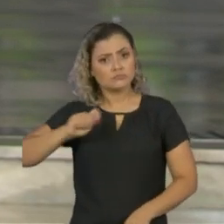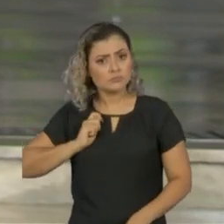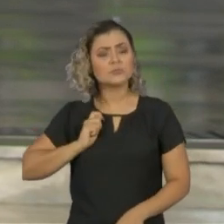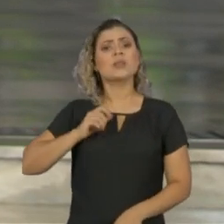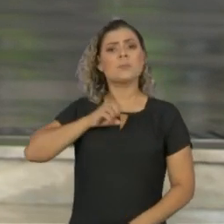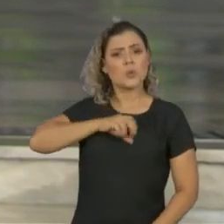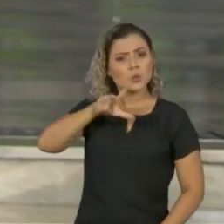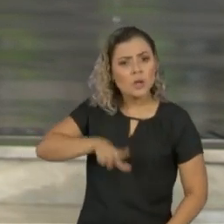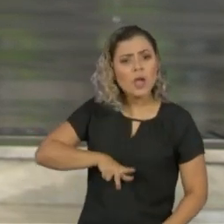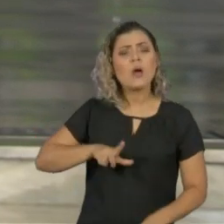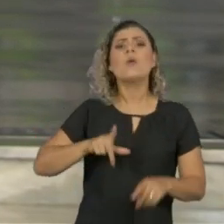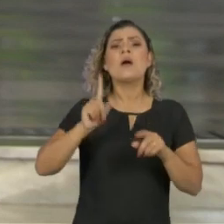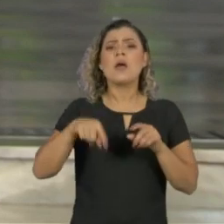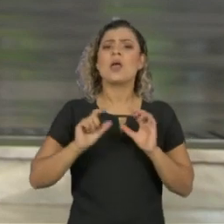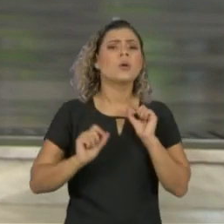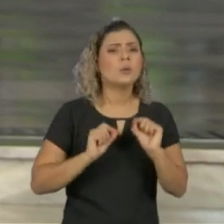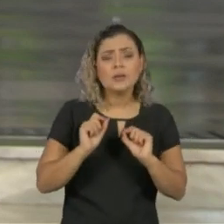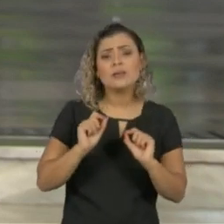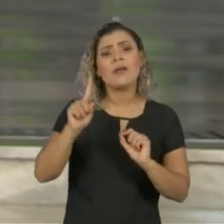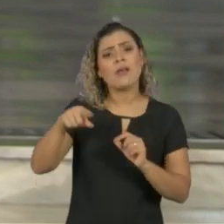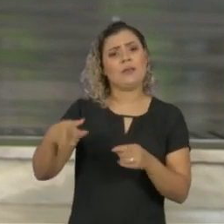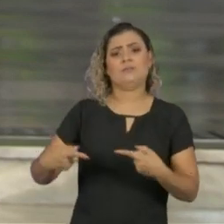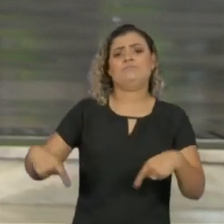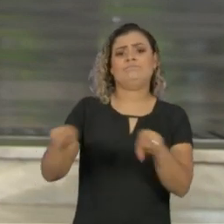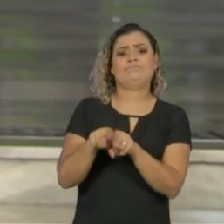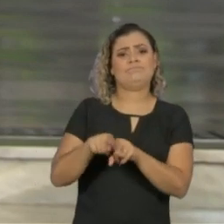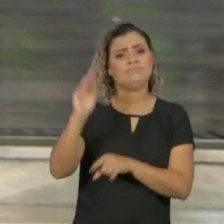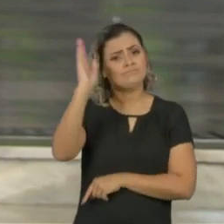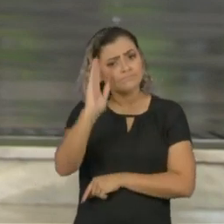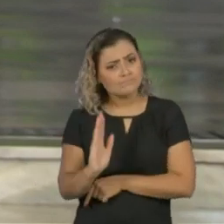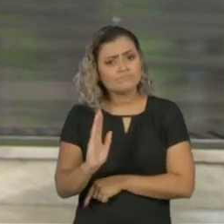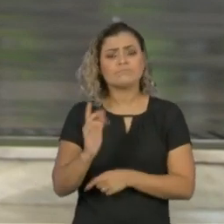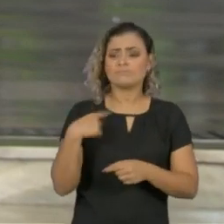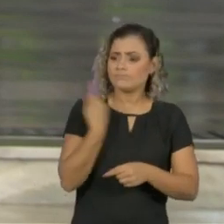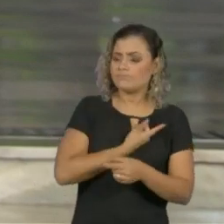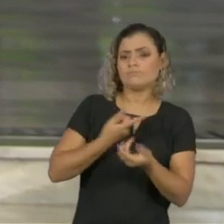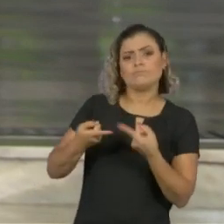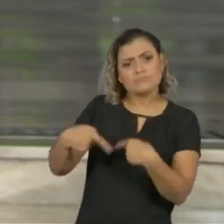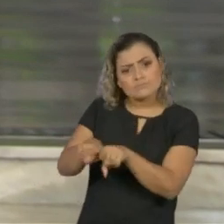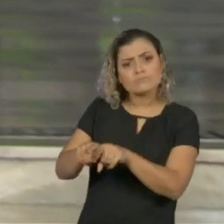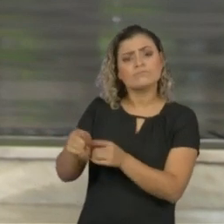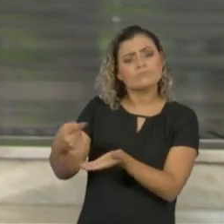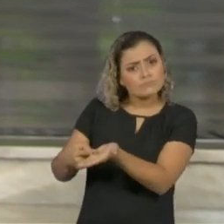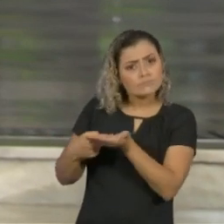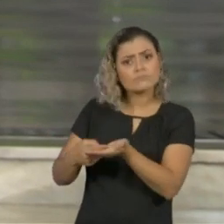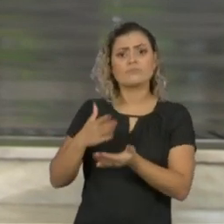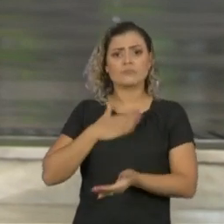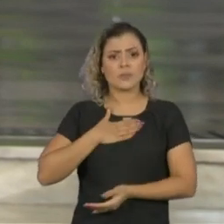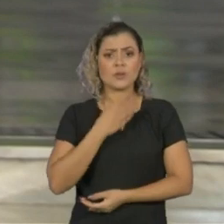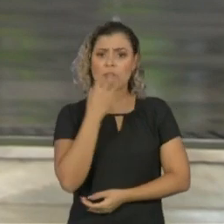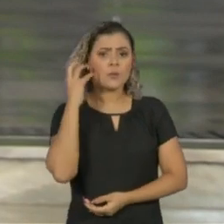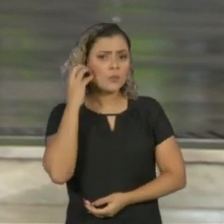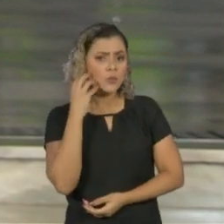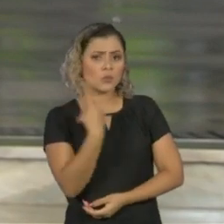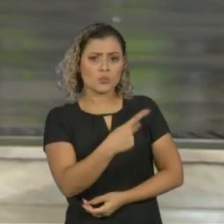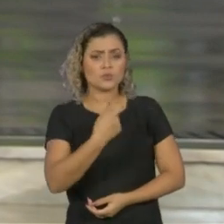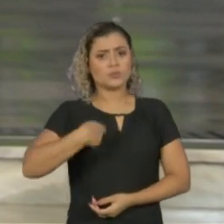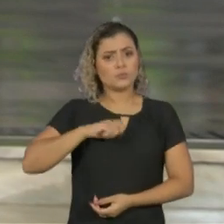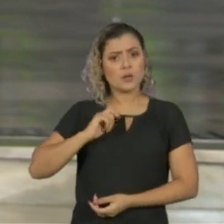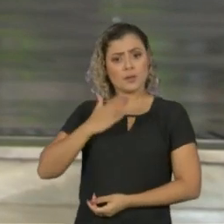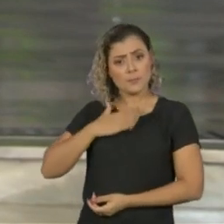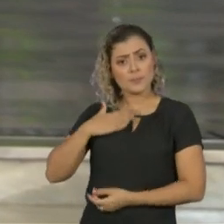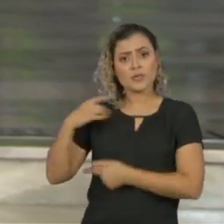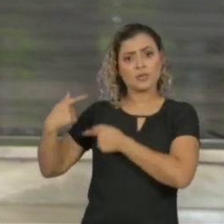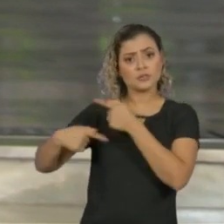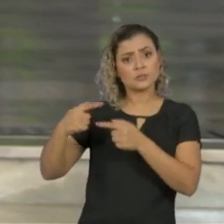latinos, irmãos de brasileiros, muitos das nossas origens, é o meu caso e do Bruno de origem espanhola, a minha